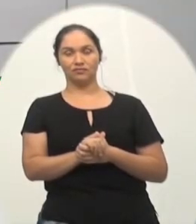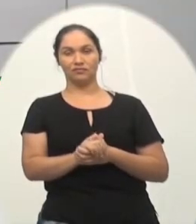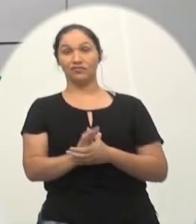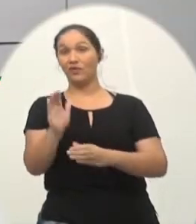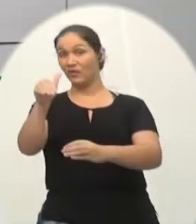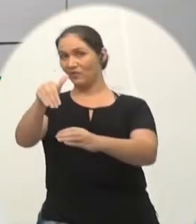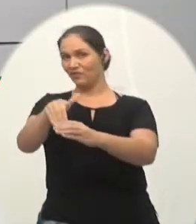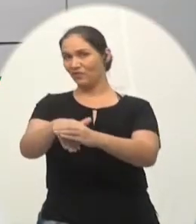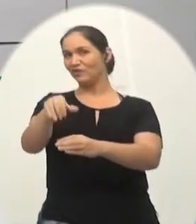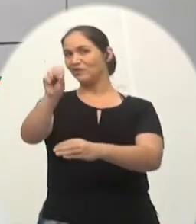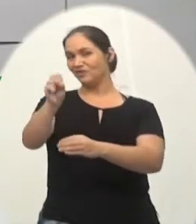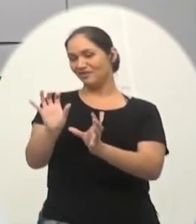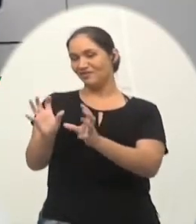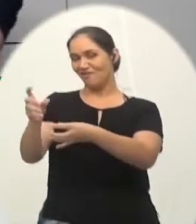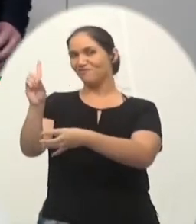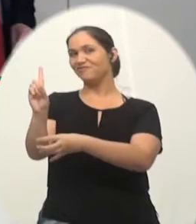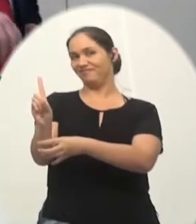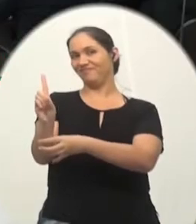Voto favorável, chapa 1.